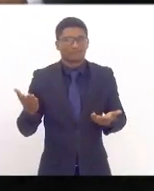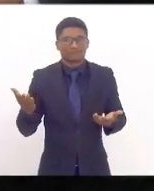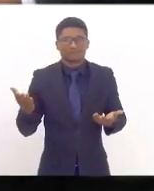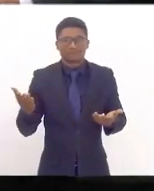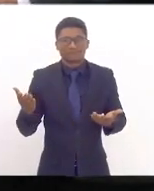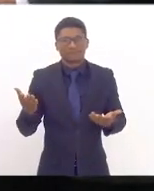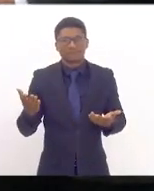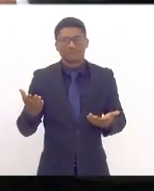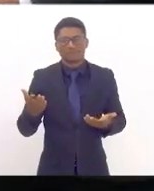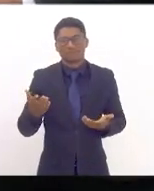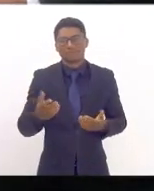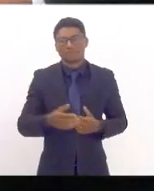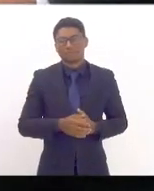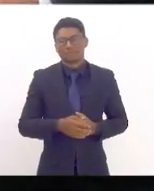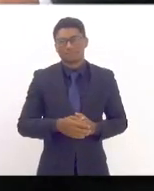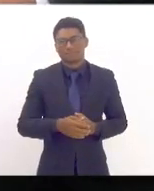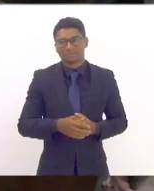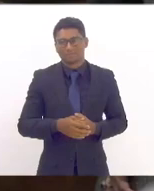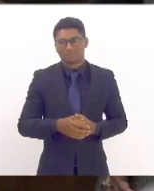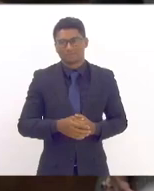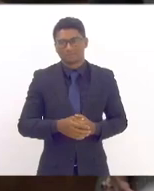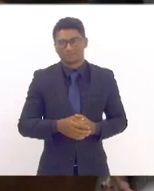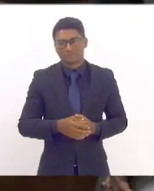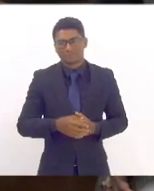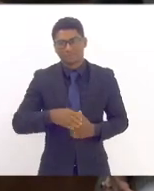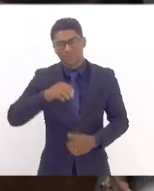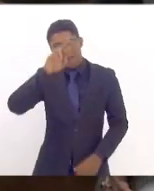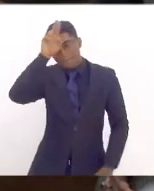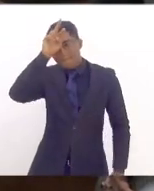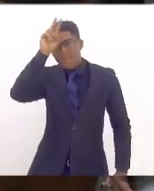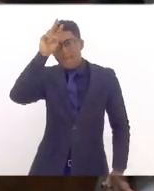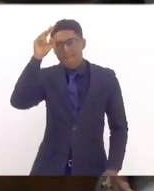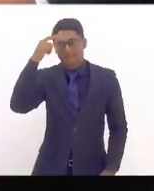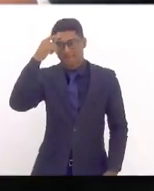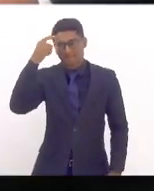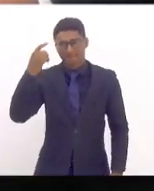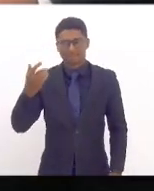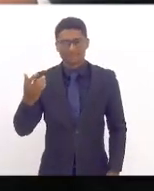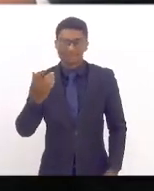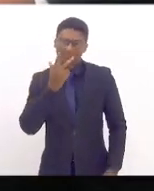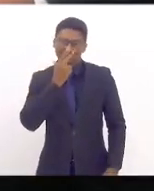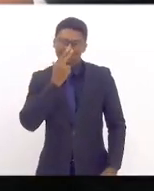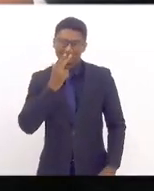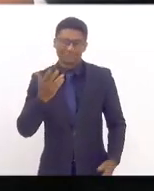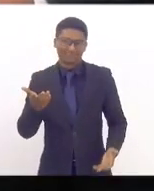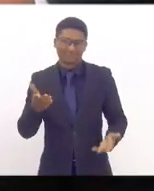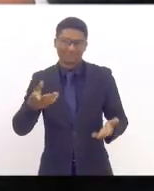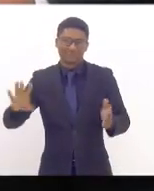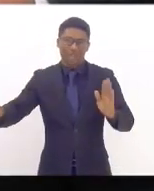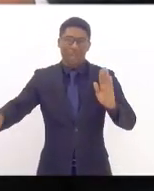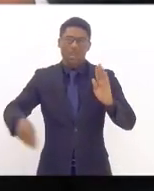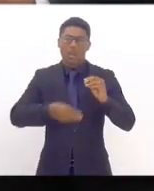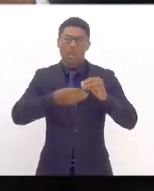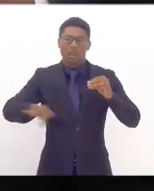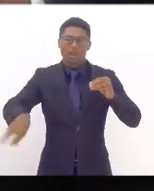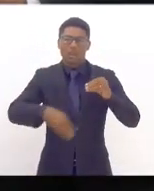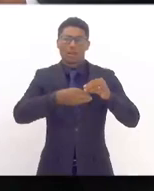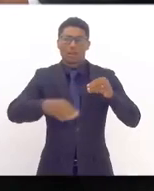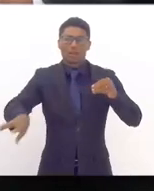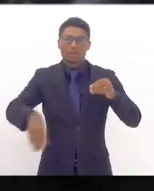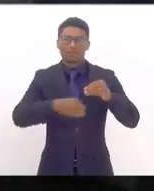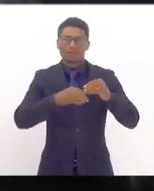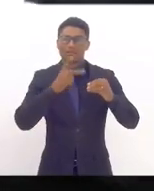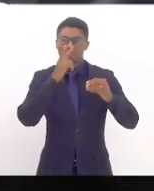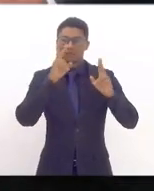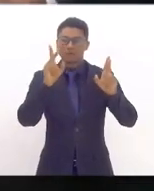vamos polinizar entendeu não vamos parar não vamos parar com isso presidente nós estamos em final